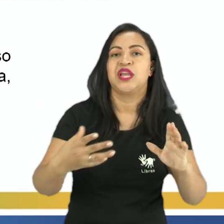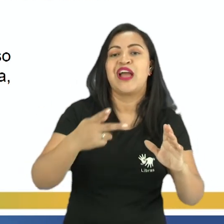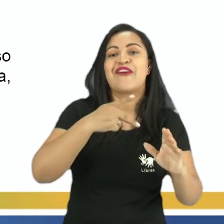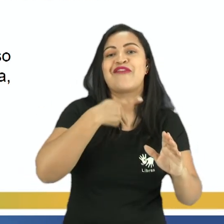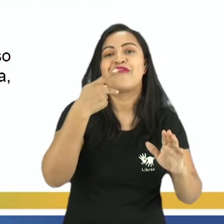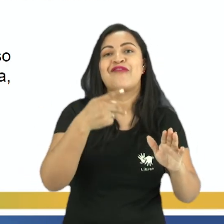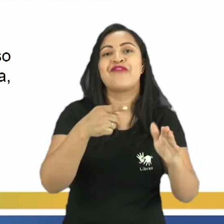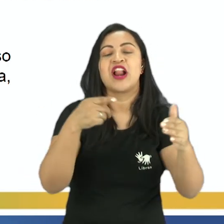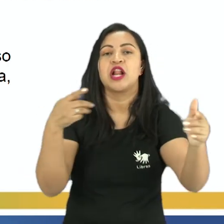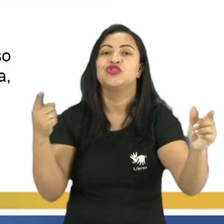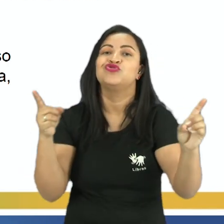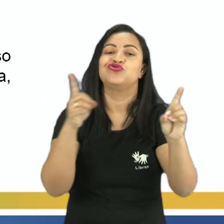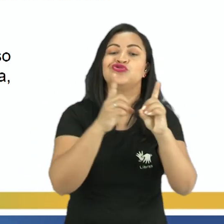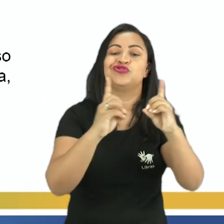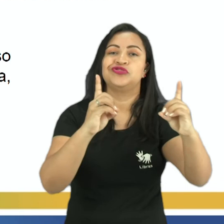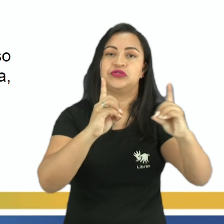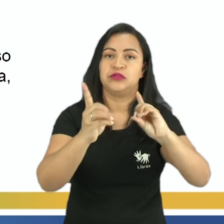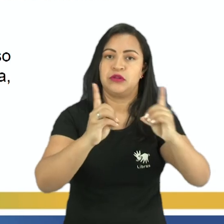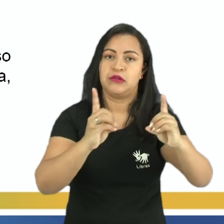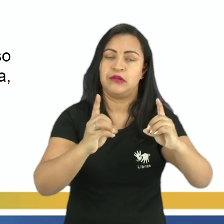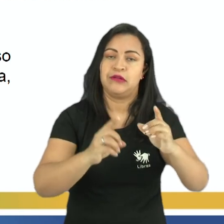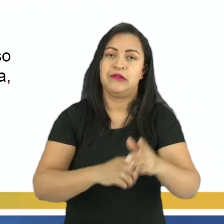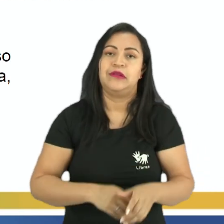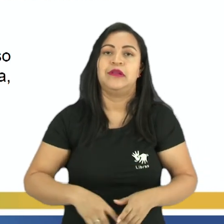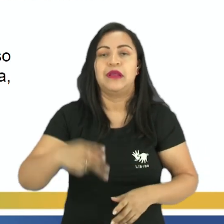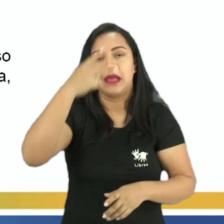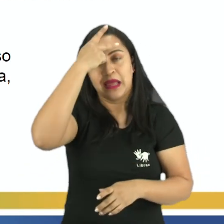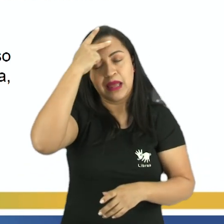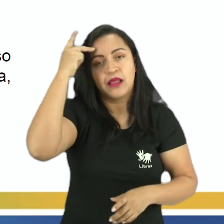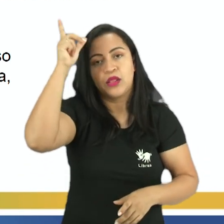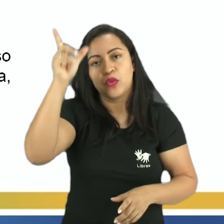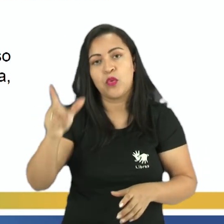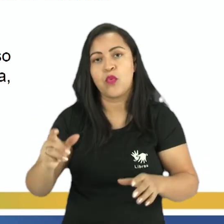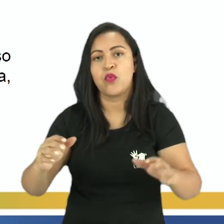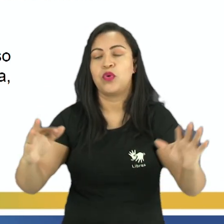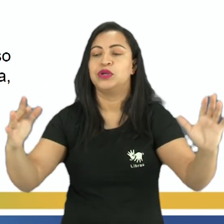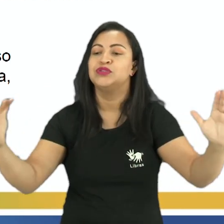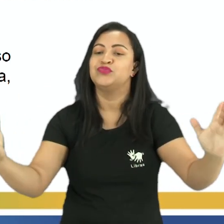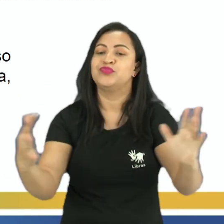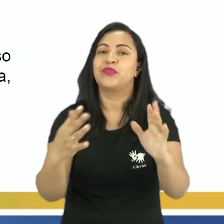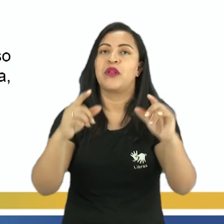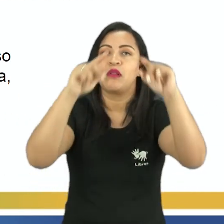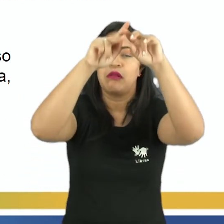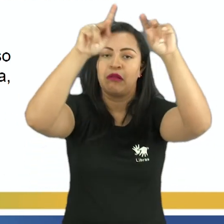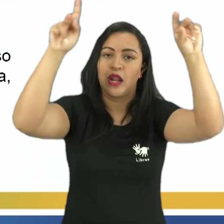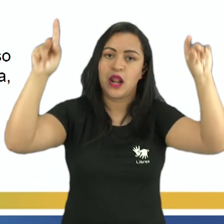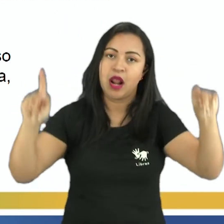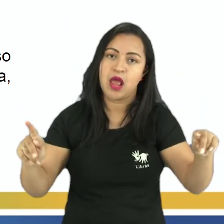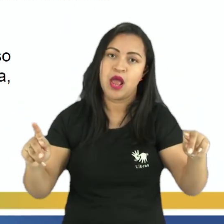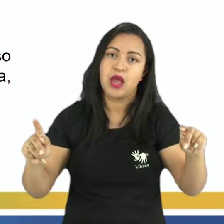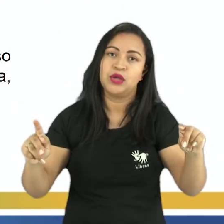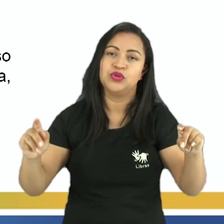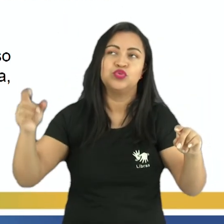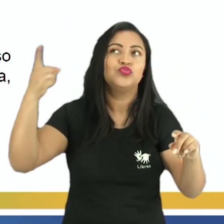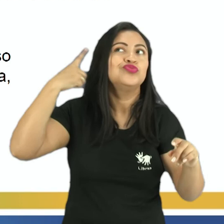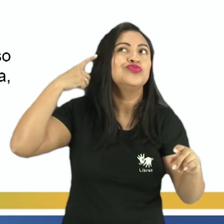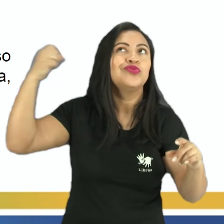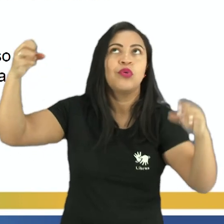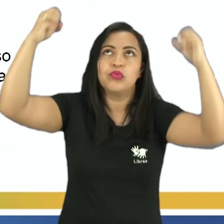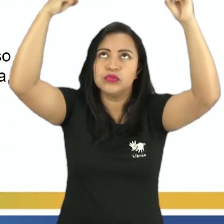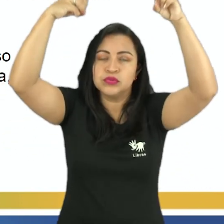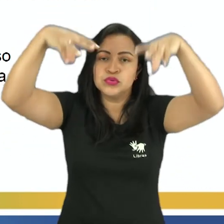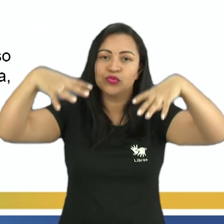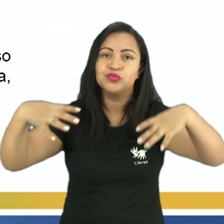que é a fala direta dos personagens, atores, plateia, palco, cenário, figurino, sonoplastia, a